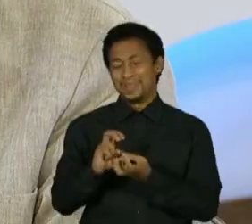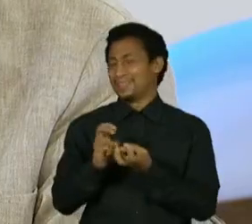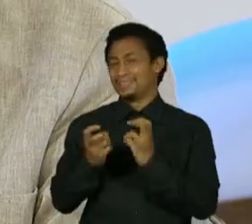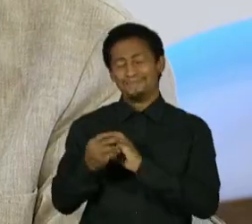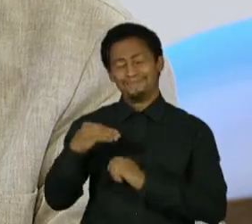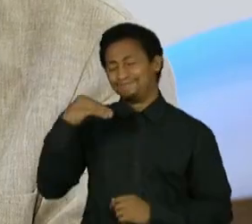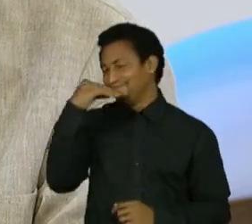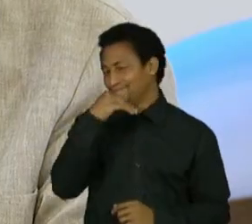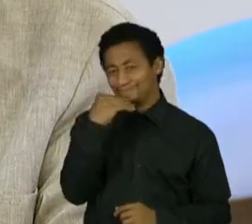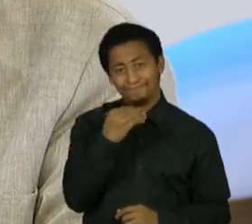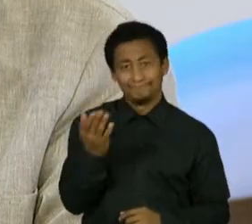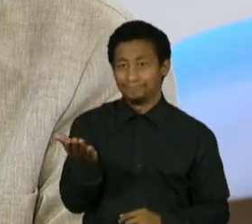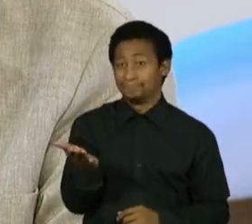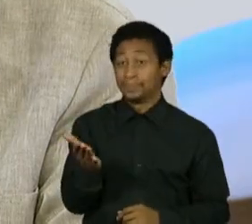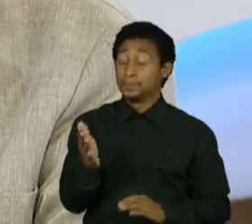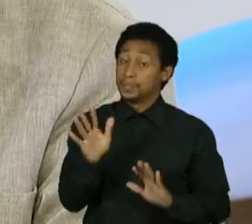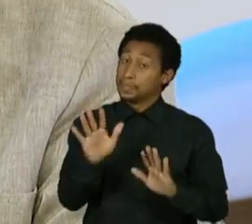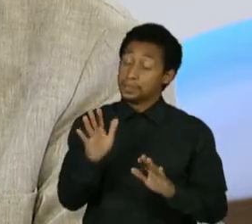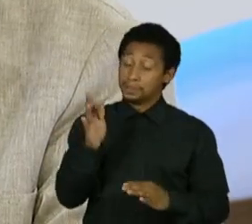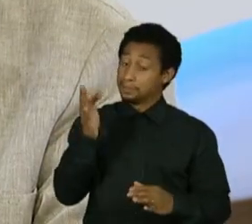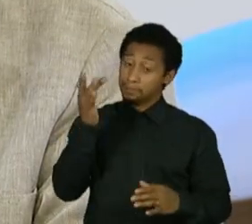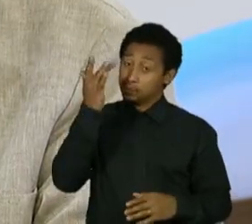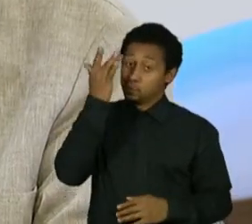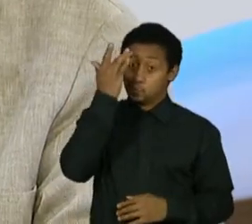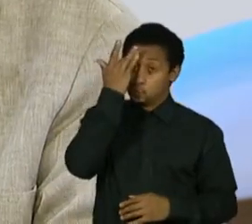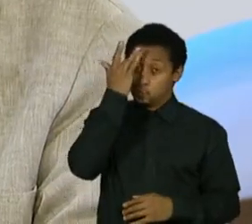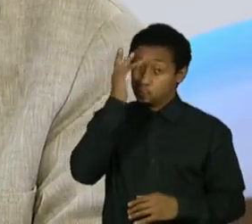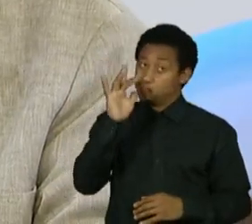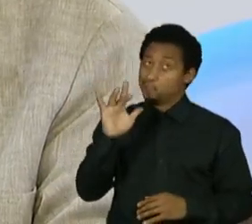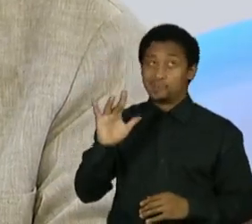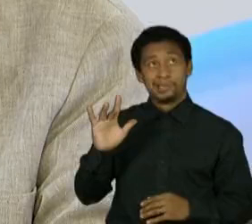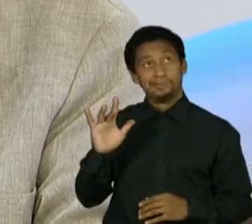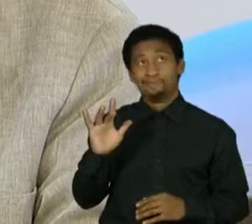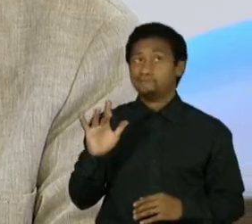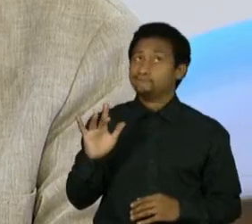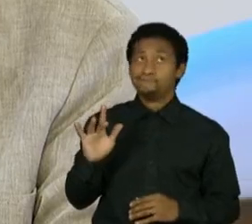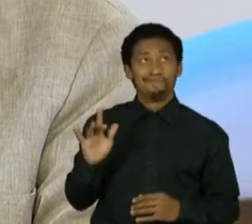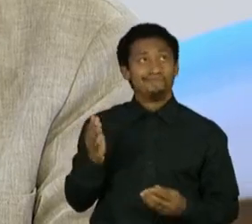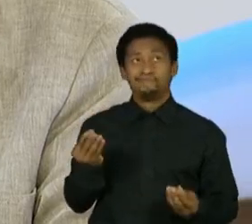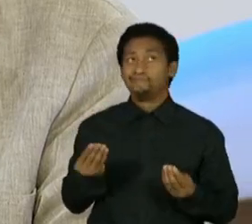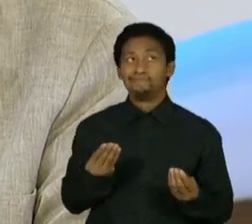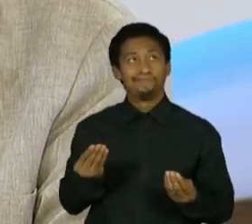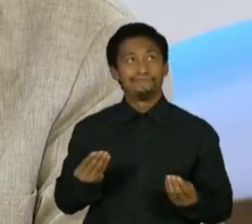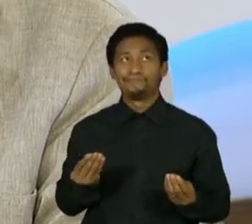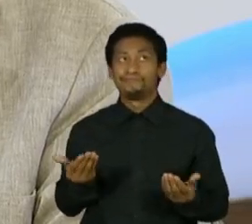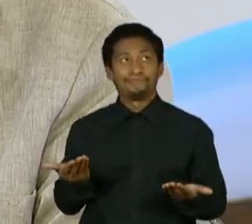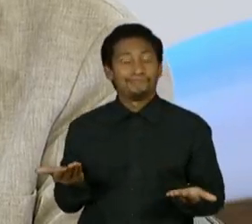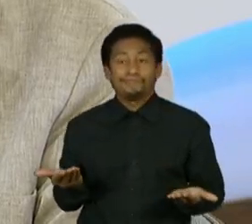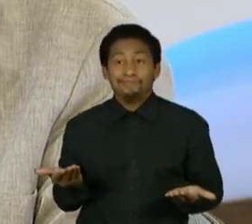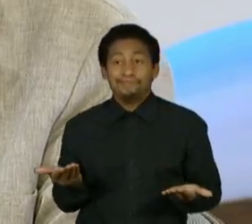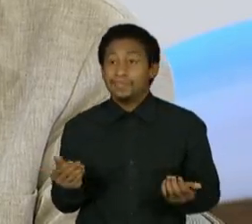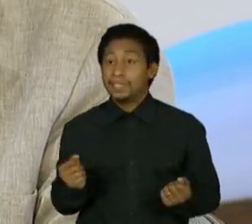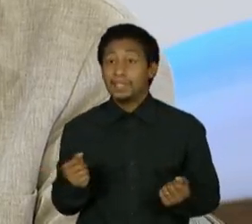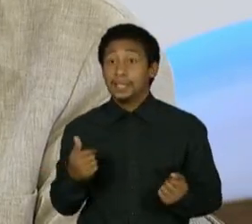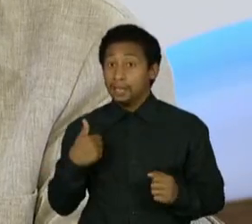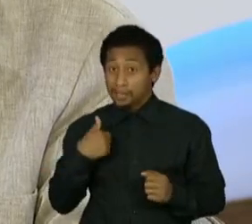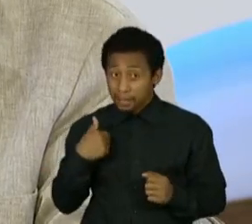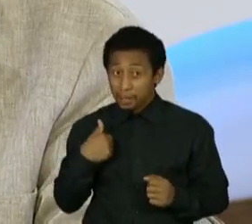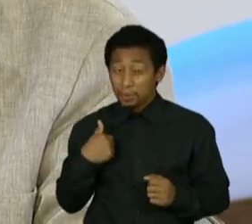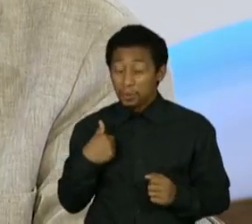Agora, não sei, eu não tive, na verdade, convívio quase nenhum